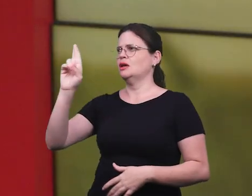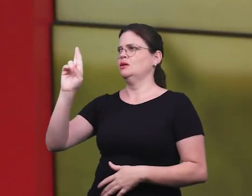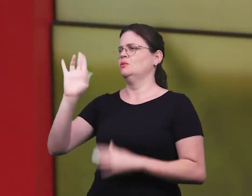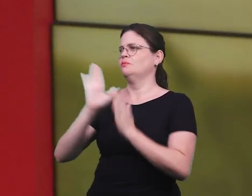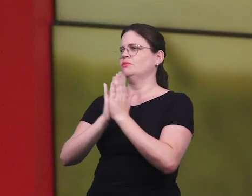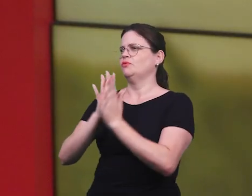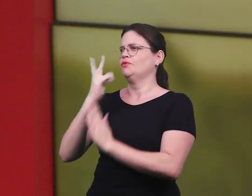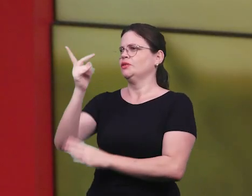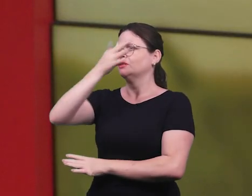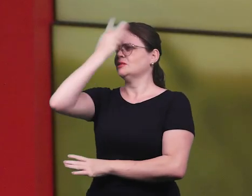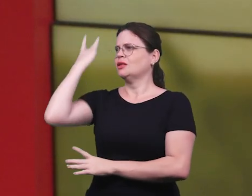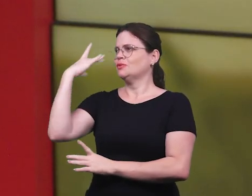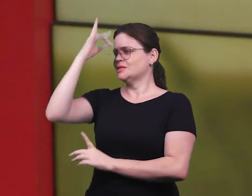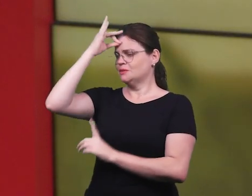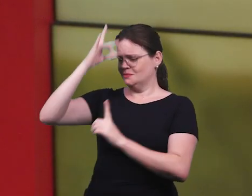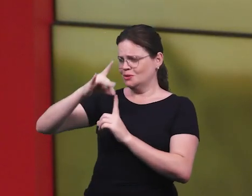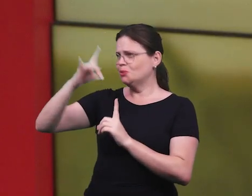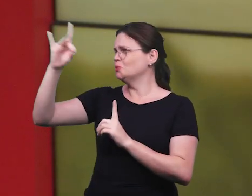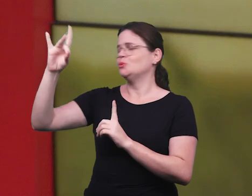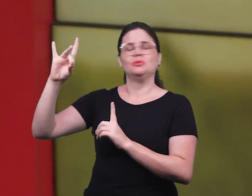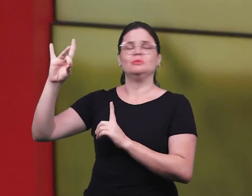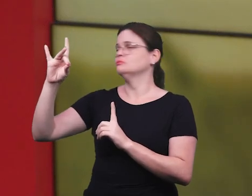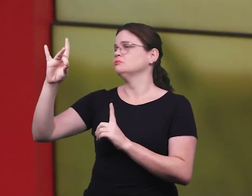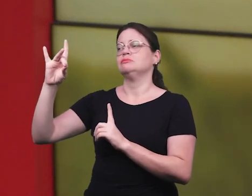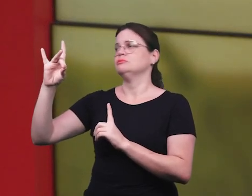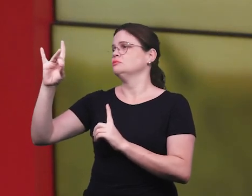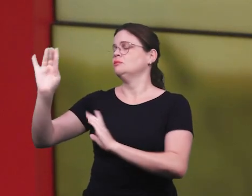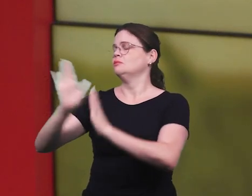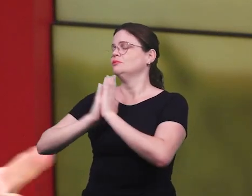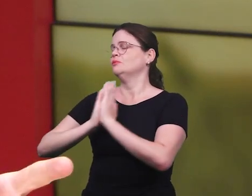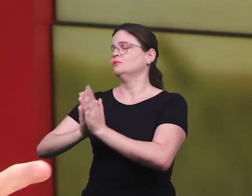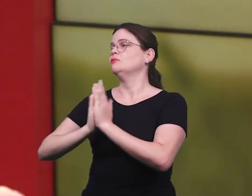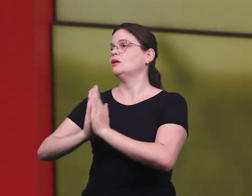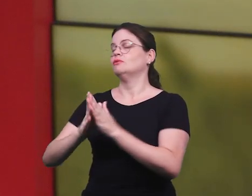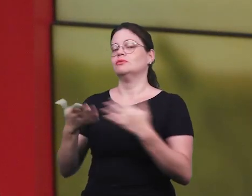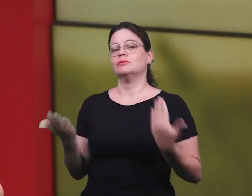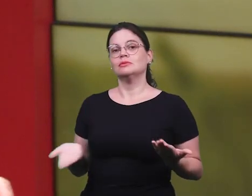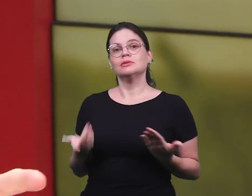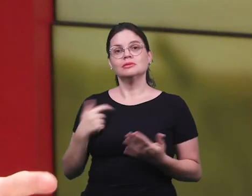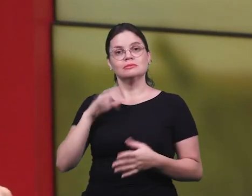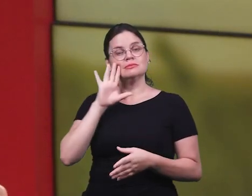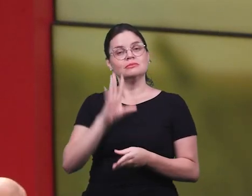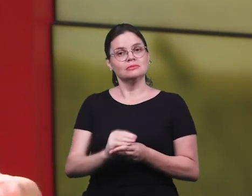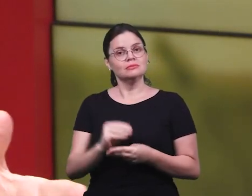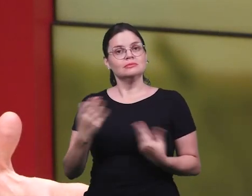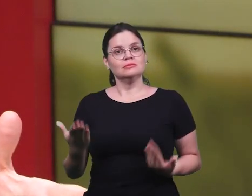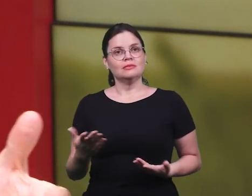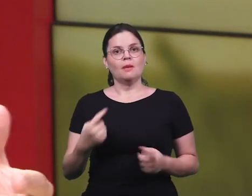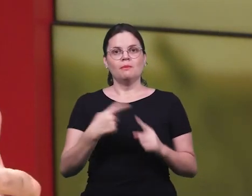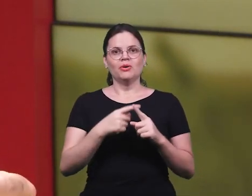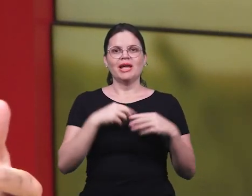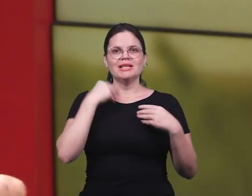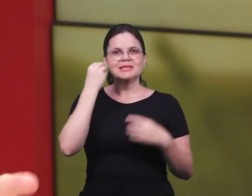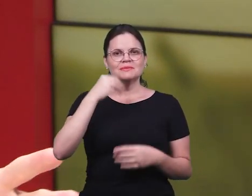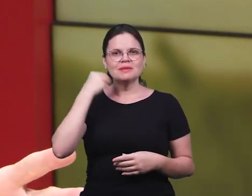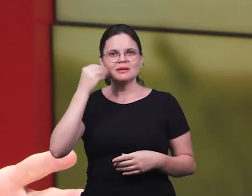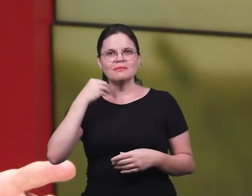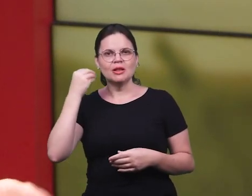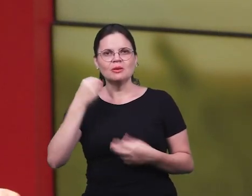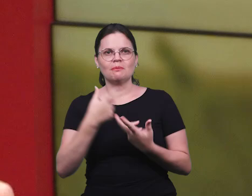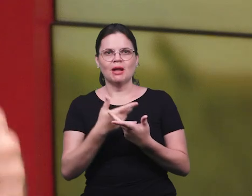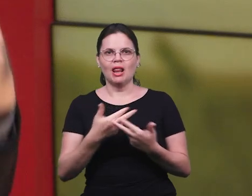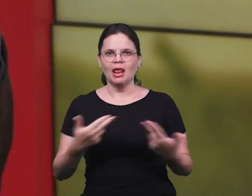teu espírito, né? O salmista fala, Senhor, não retire de mim o teu espírito. Quer dizer, porque ele provou de muitas coisas, que ele foi